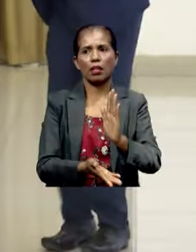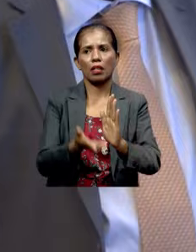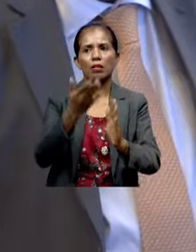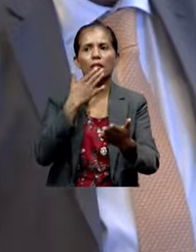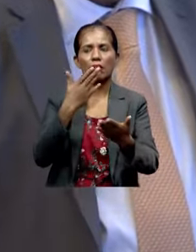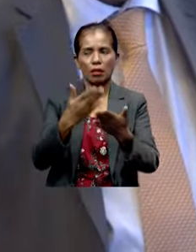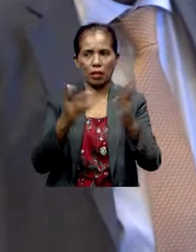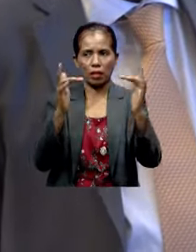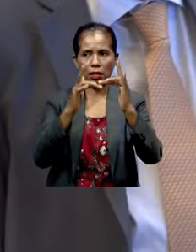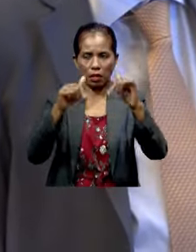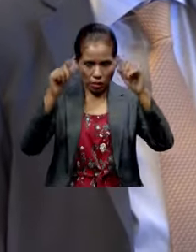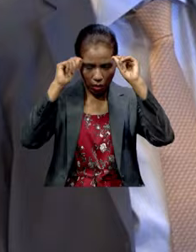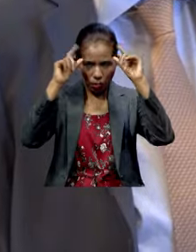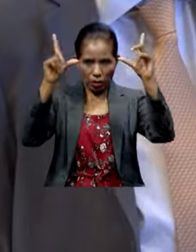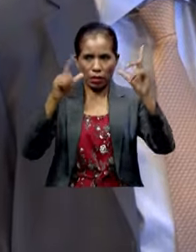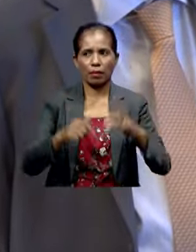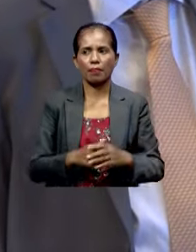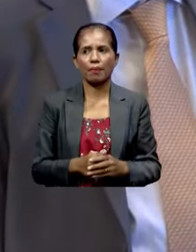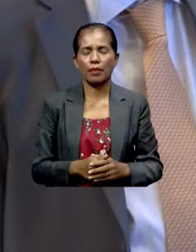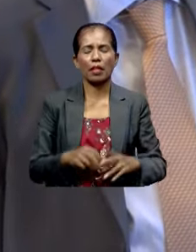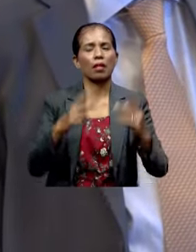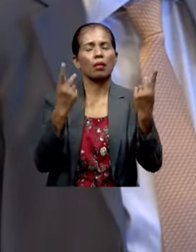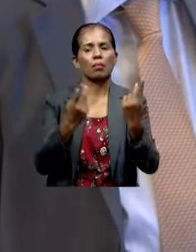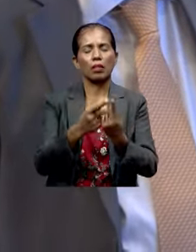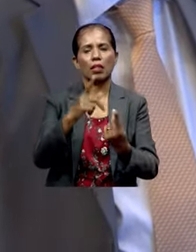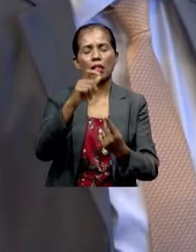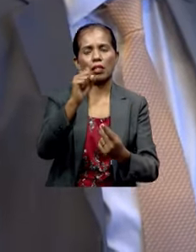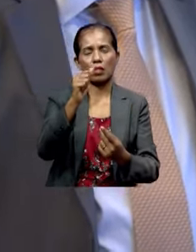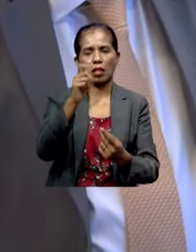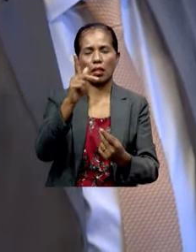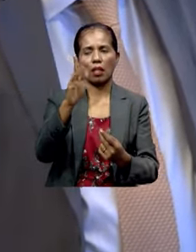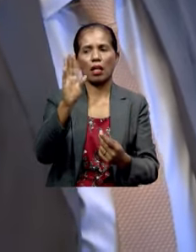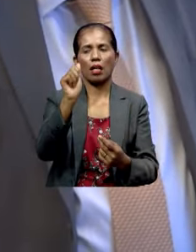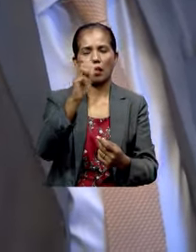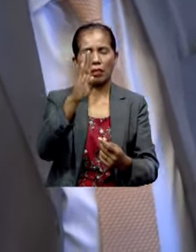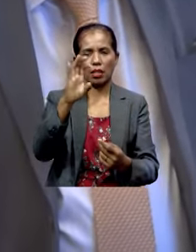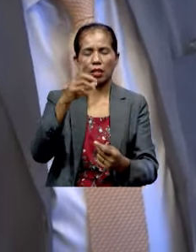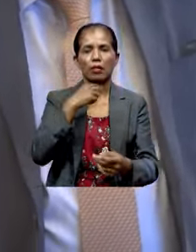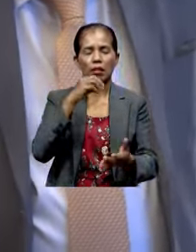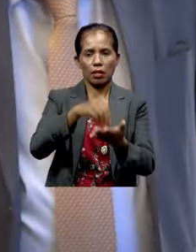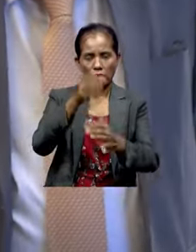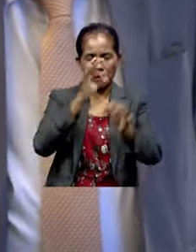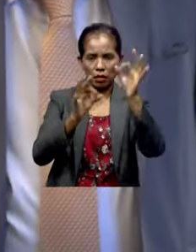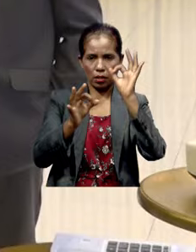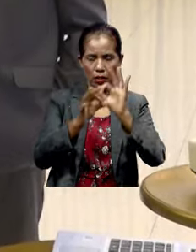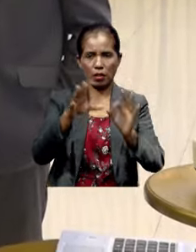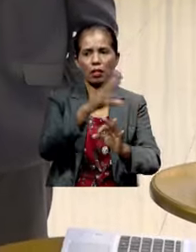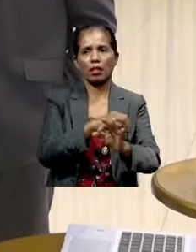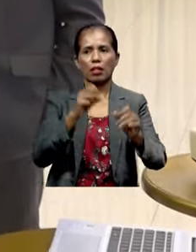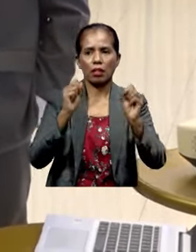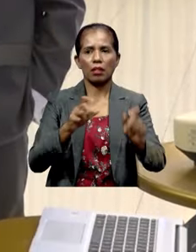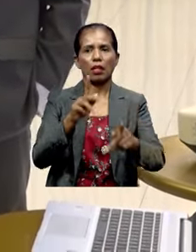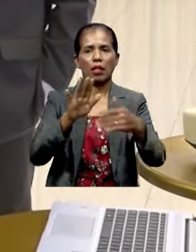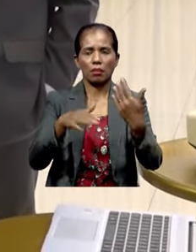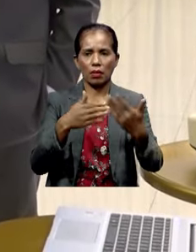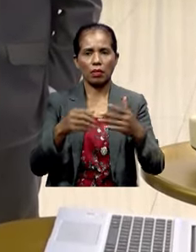qualidade da internet Iha Timor-Leste. Na imba companhia Sacom Timor-Leste, Abílio de Araújo garante o fibra ótica na população